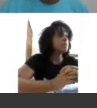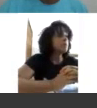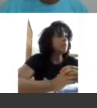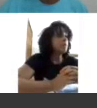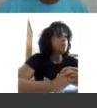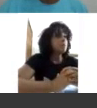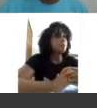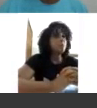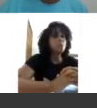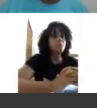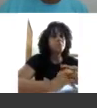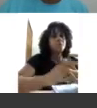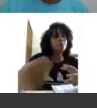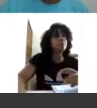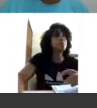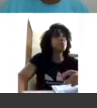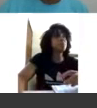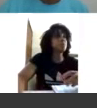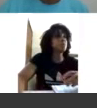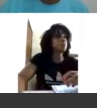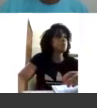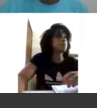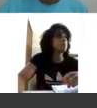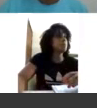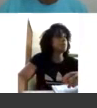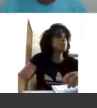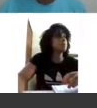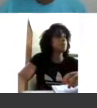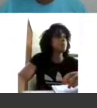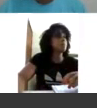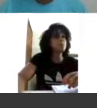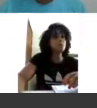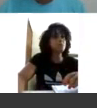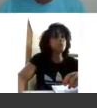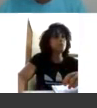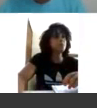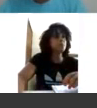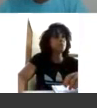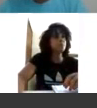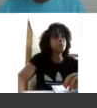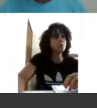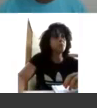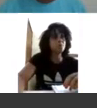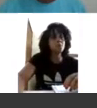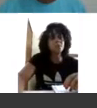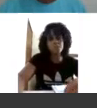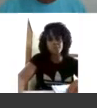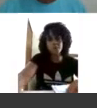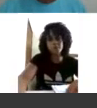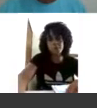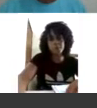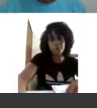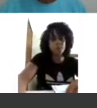de grandioso, né? Porque acaba que é uma adaptação, mas também abre portas para outras discussões, que são